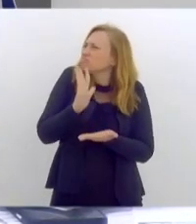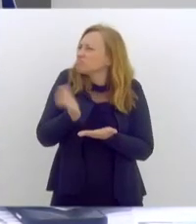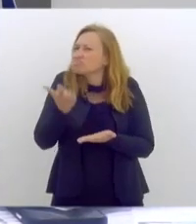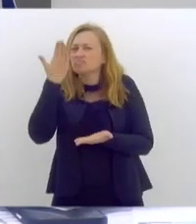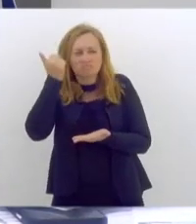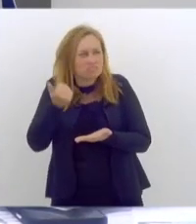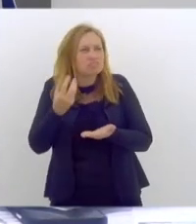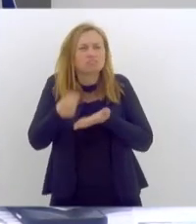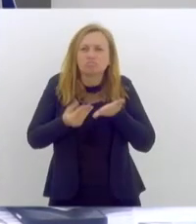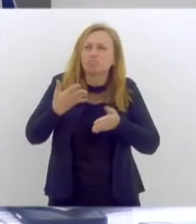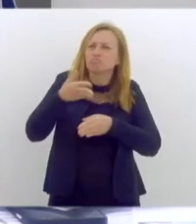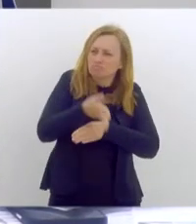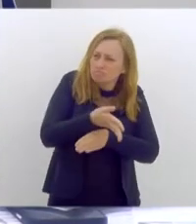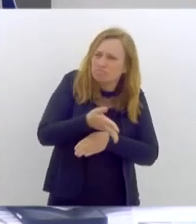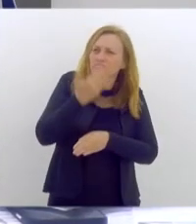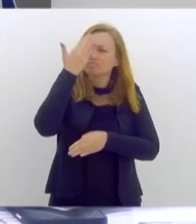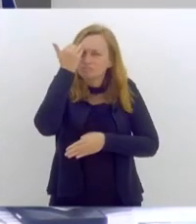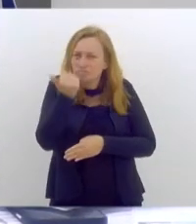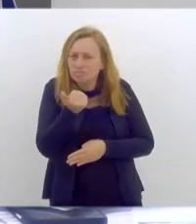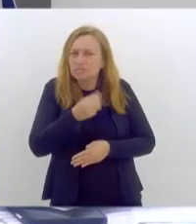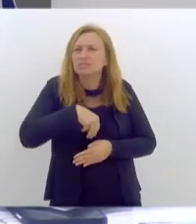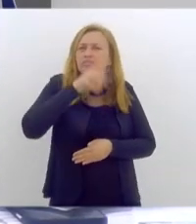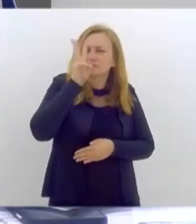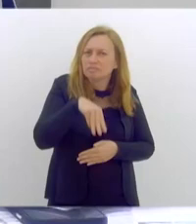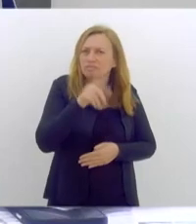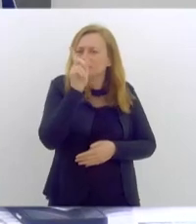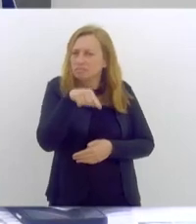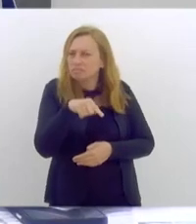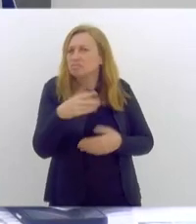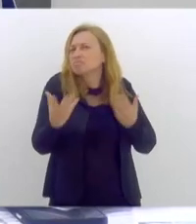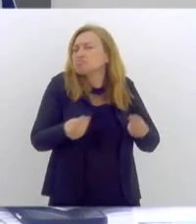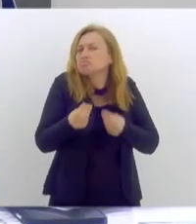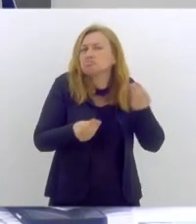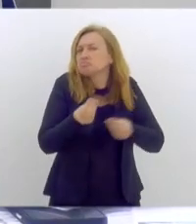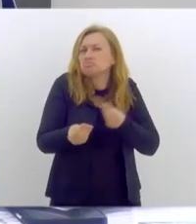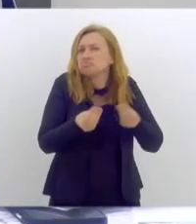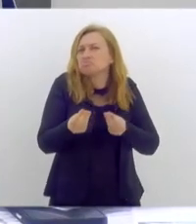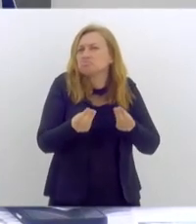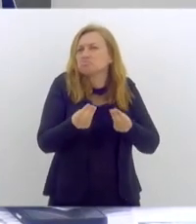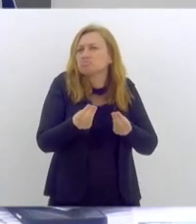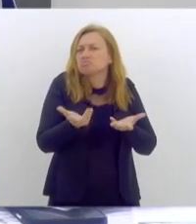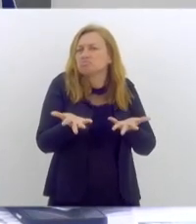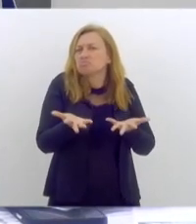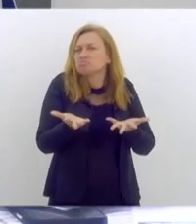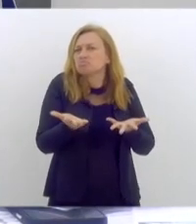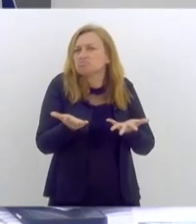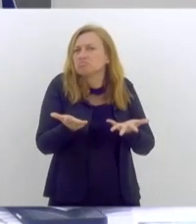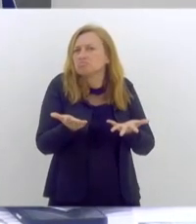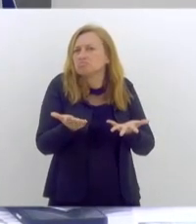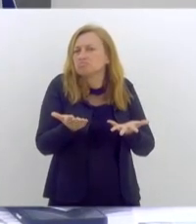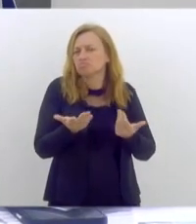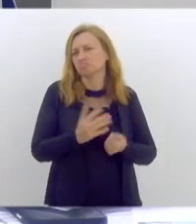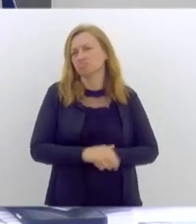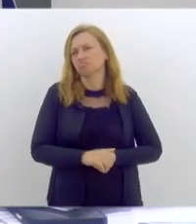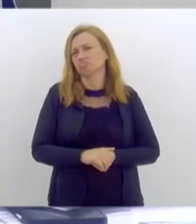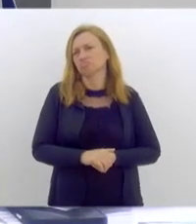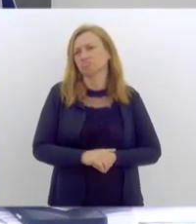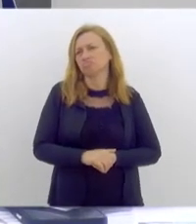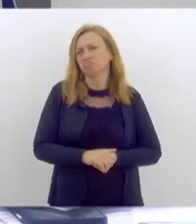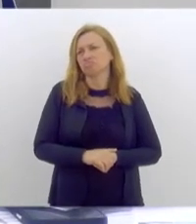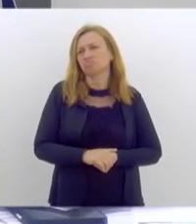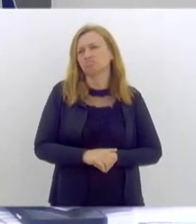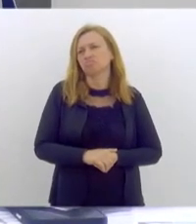onde entra para ver quem são os correspondentes como é que a gente informa isso é porque